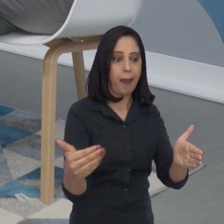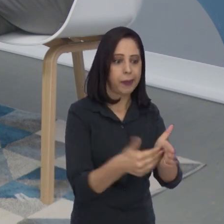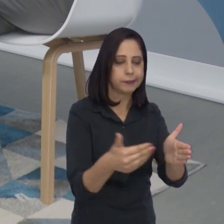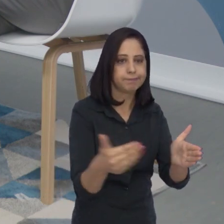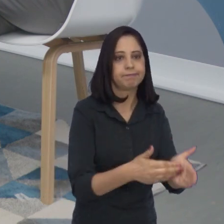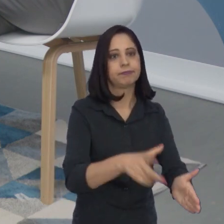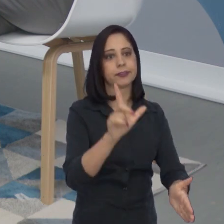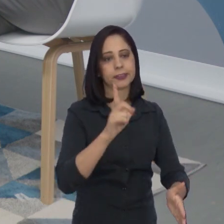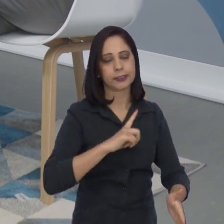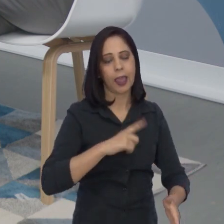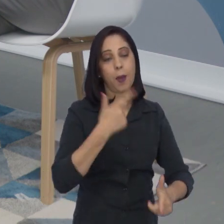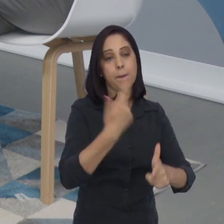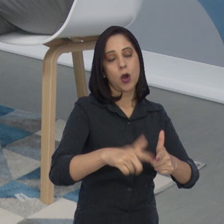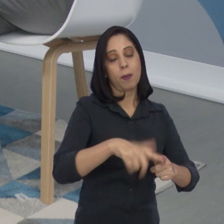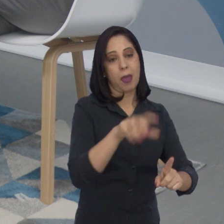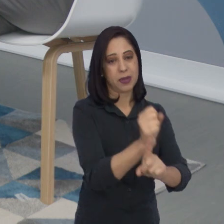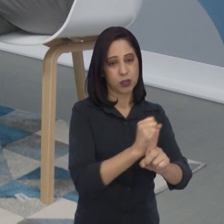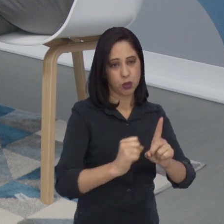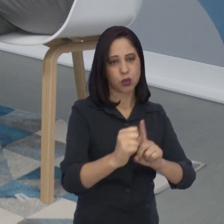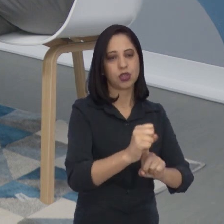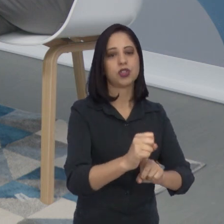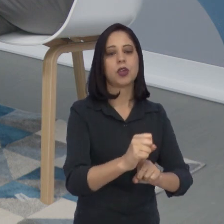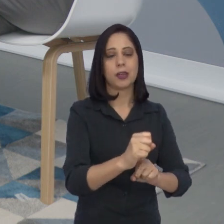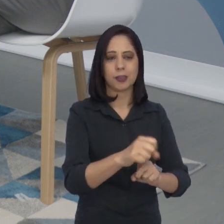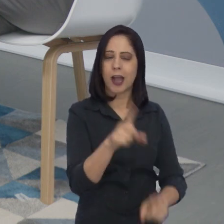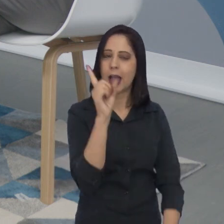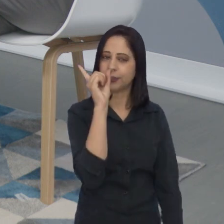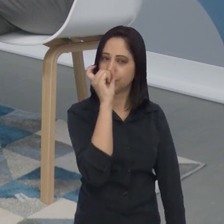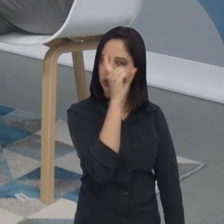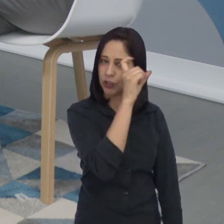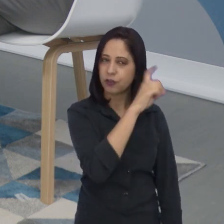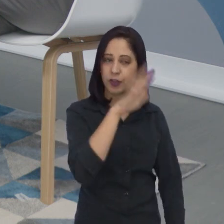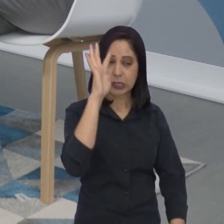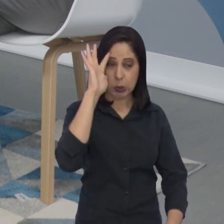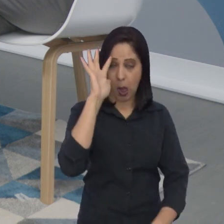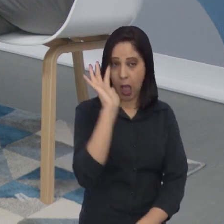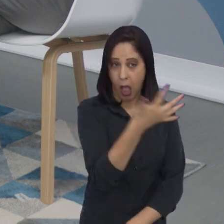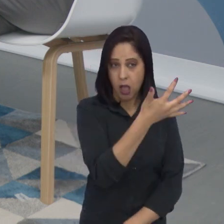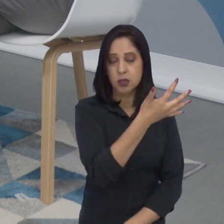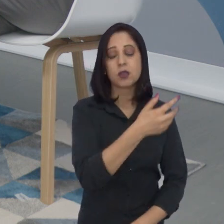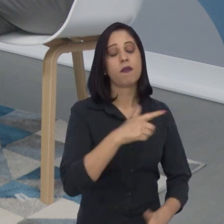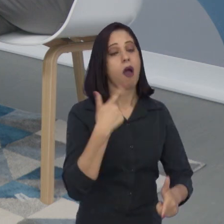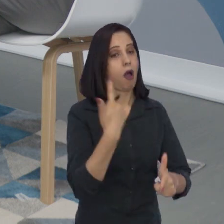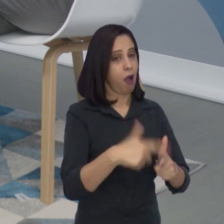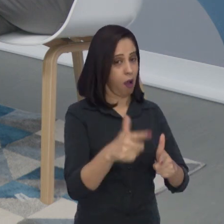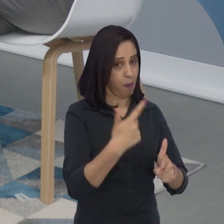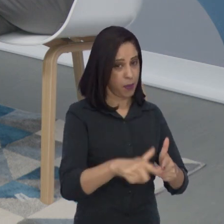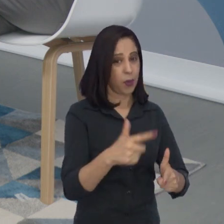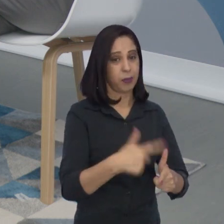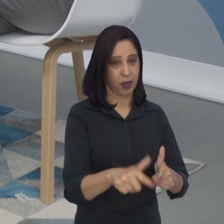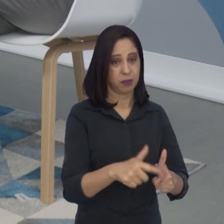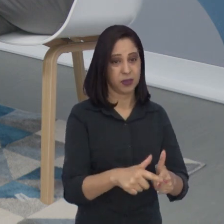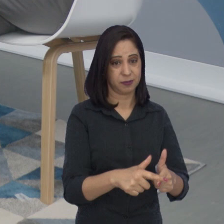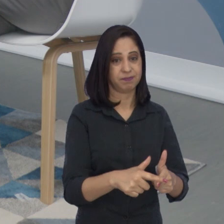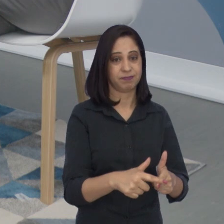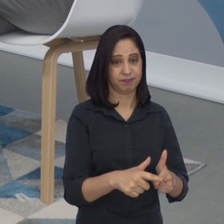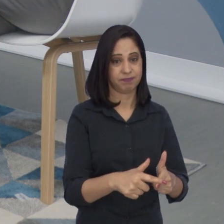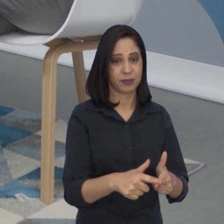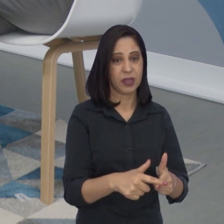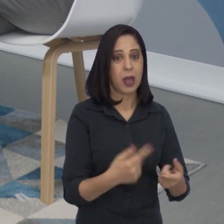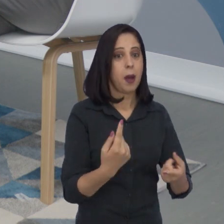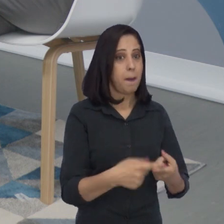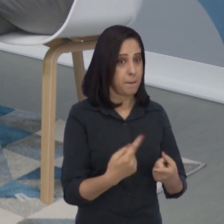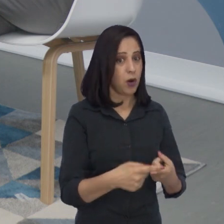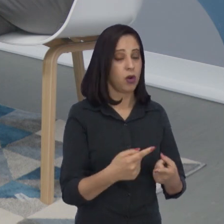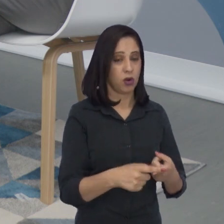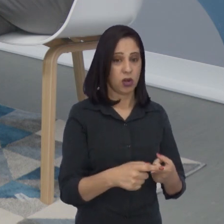questões sociais. É difícil conseguir suprir, de fato, toda essa falta, esse déficit que a gente tem, né? Que é muito